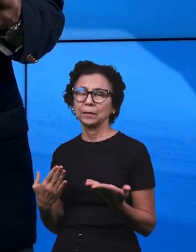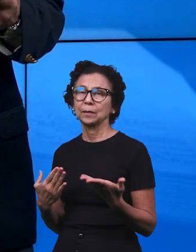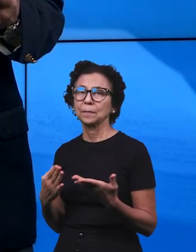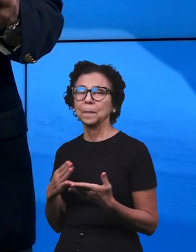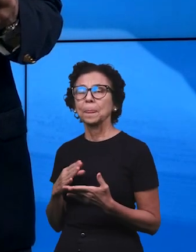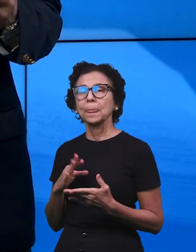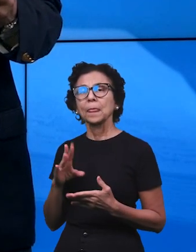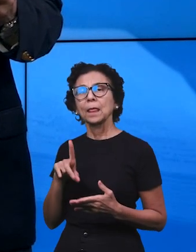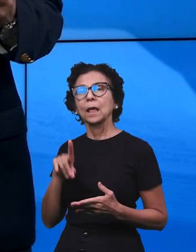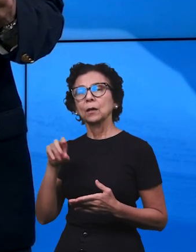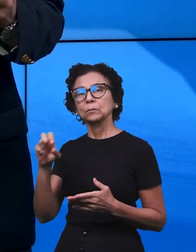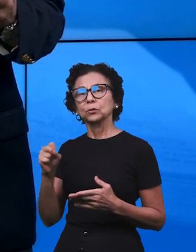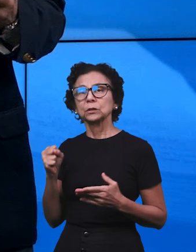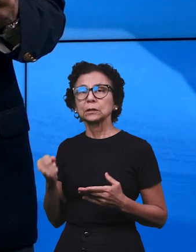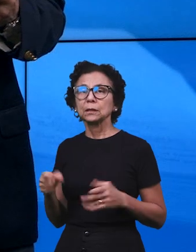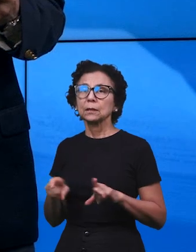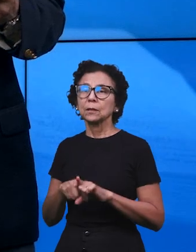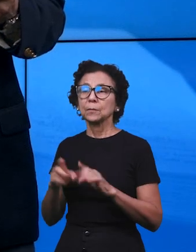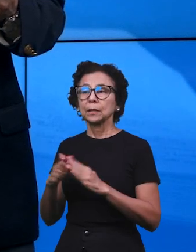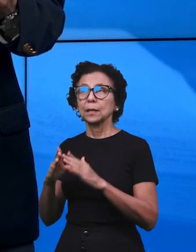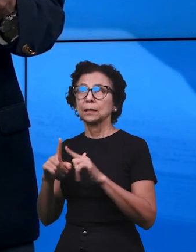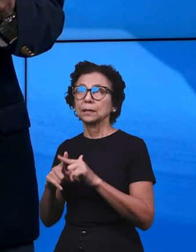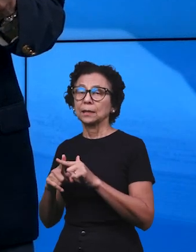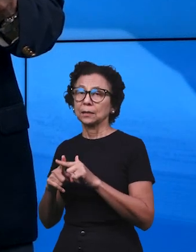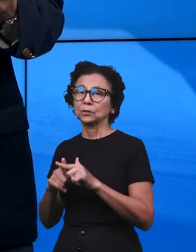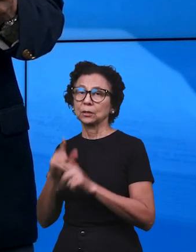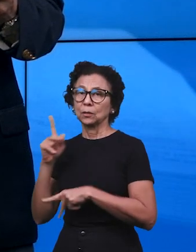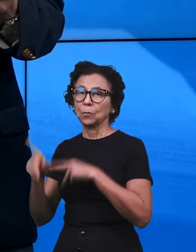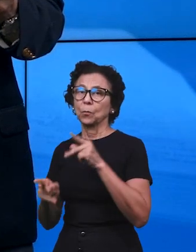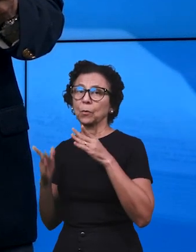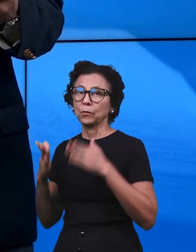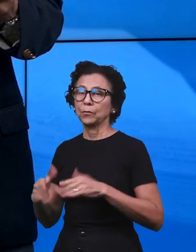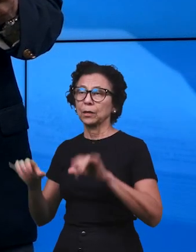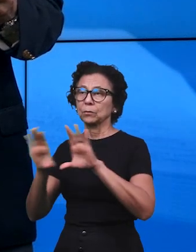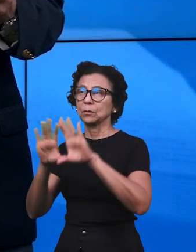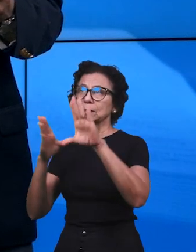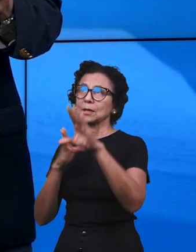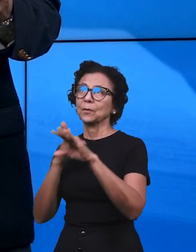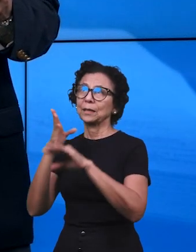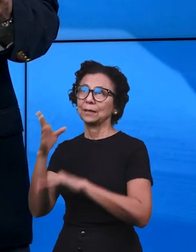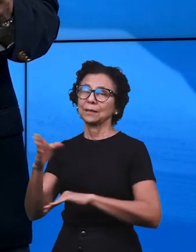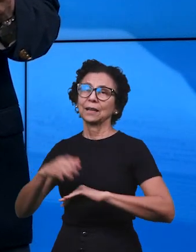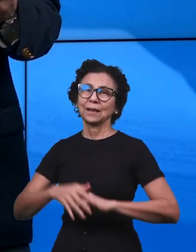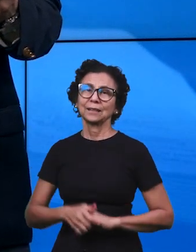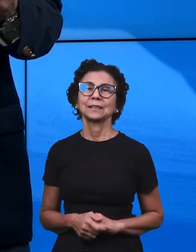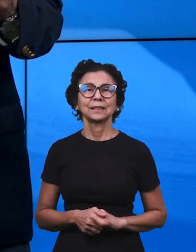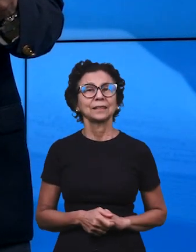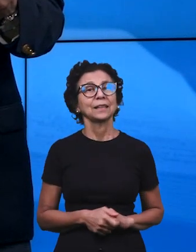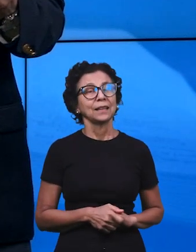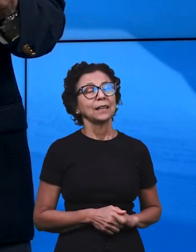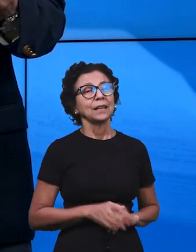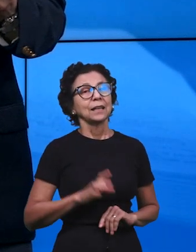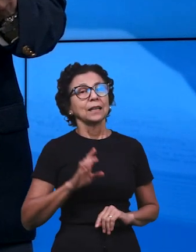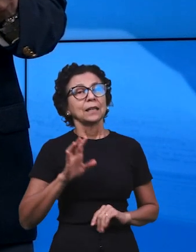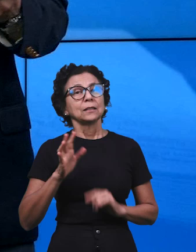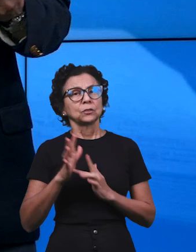aqui mesmo nesta vida, né, da igreja aqui neste mundo, tem essa comunhão, né? Não é somente Ele que quer cear conosco, mas